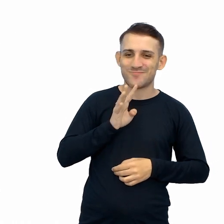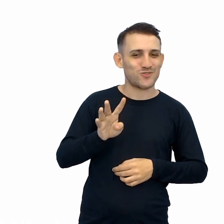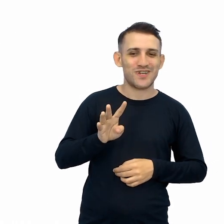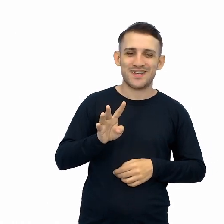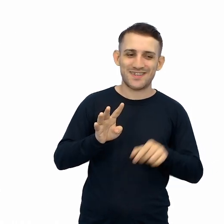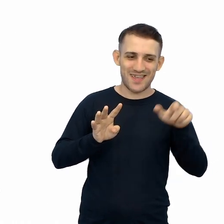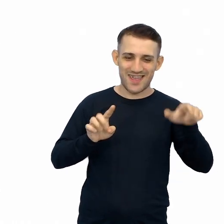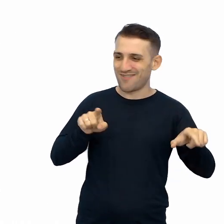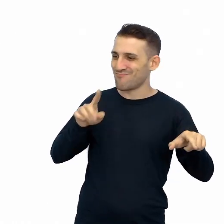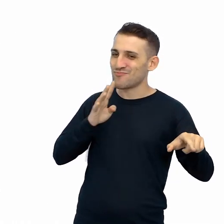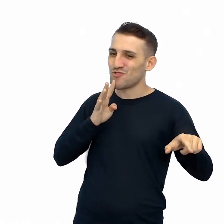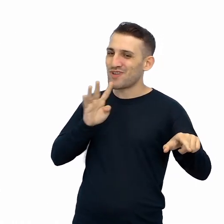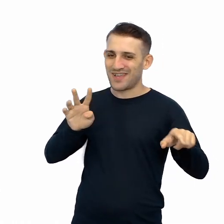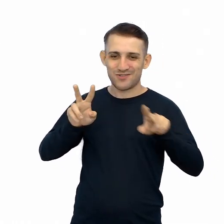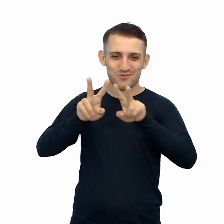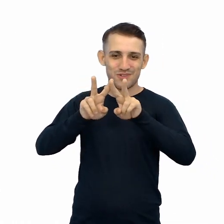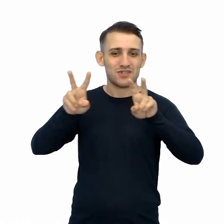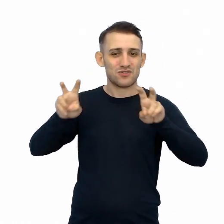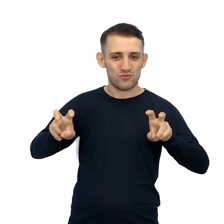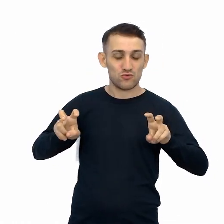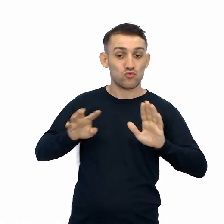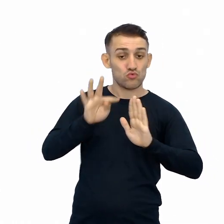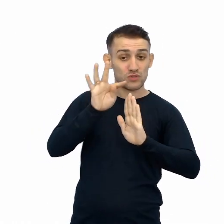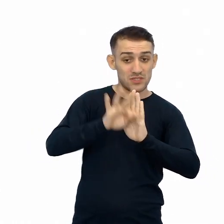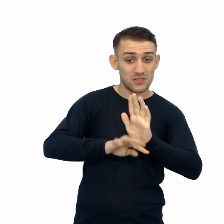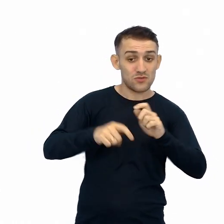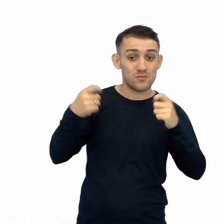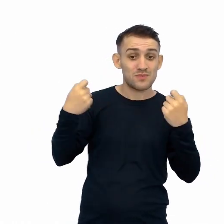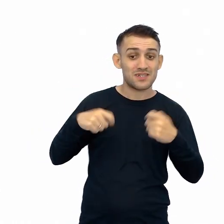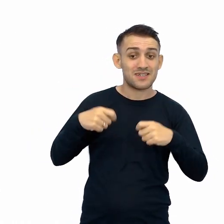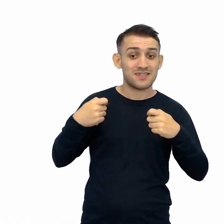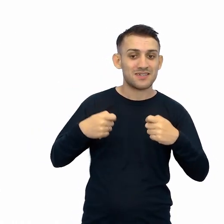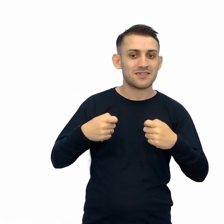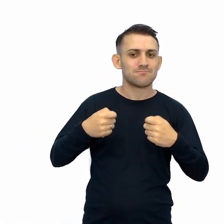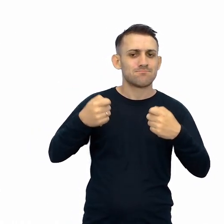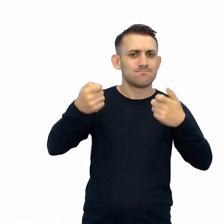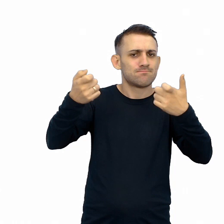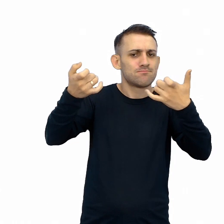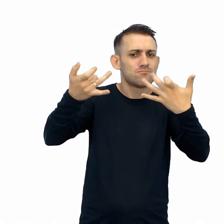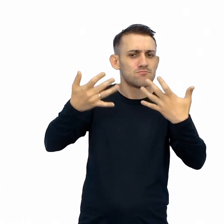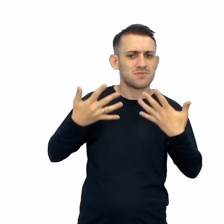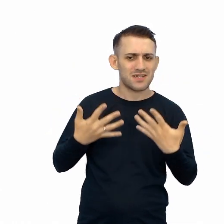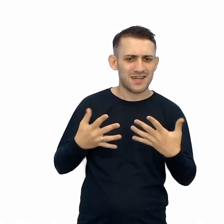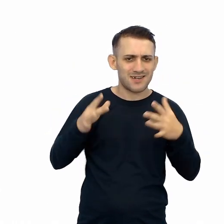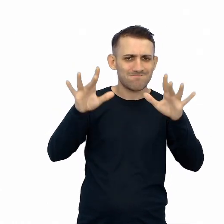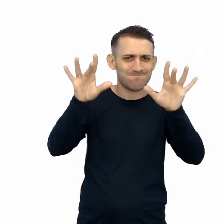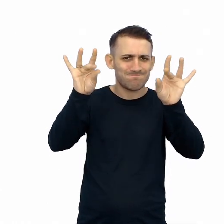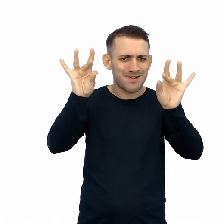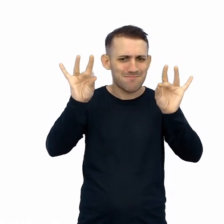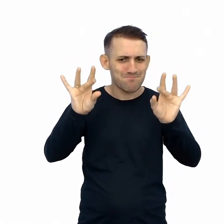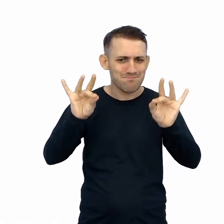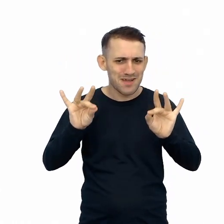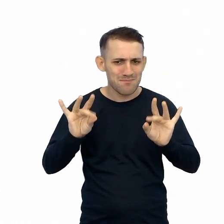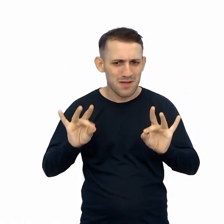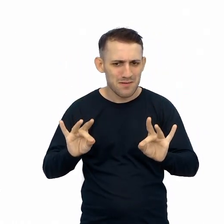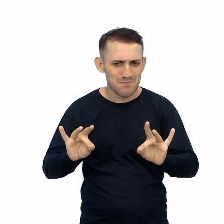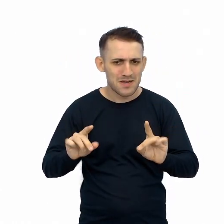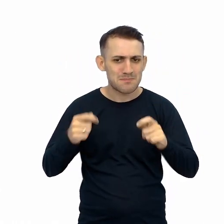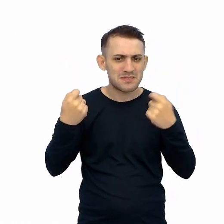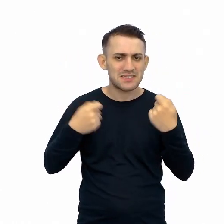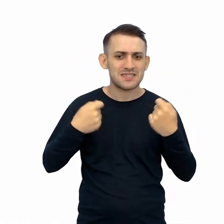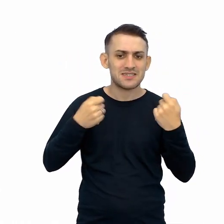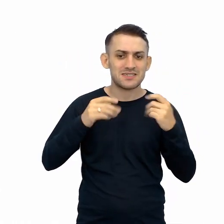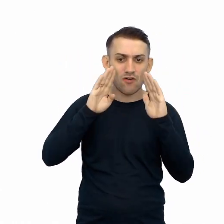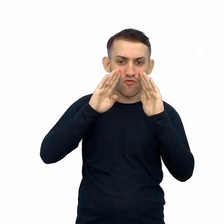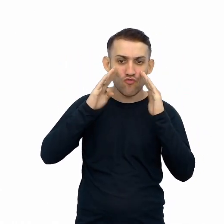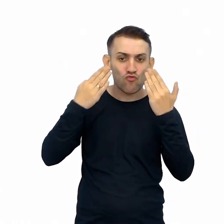nosso interlocutor, o meu texto deverá ser mais complexo, mais detalhado, mais preciso